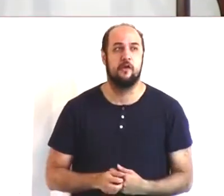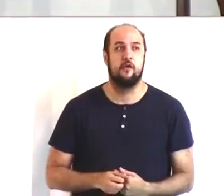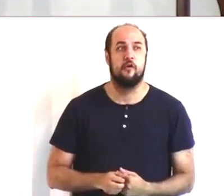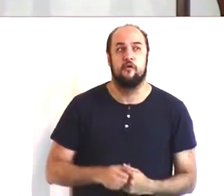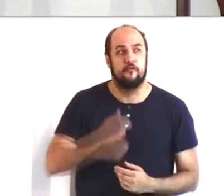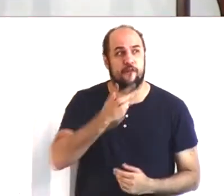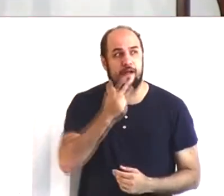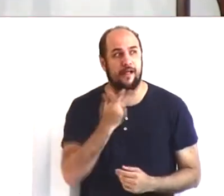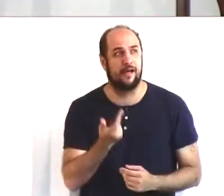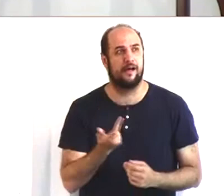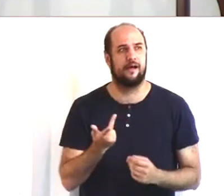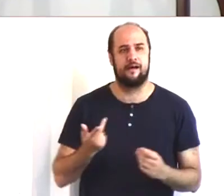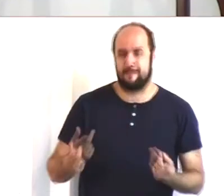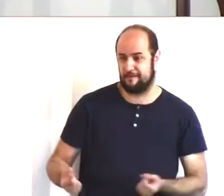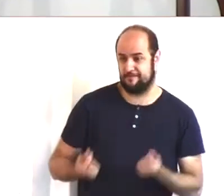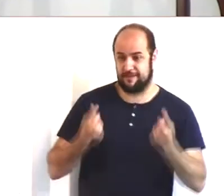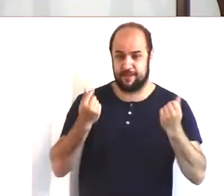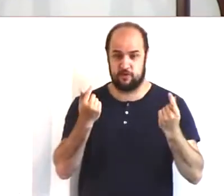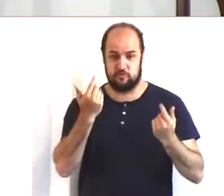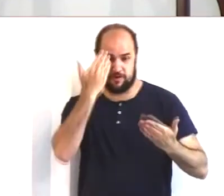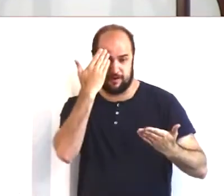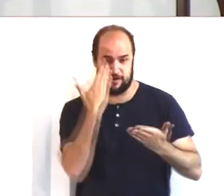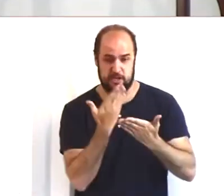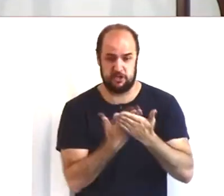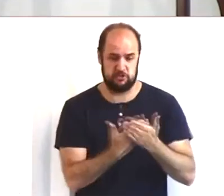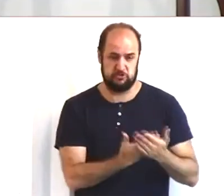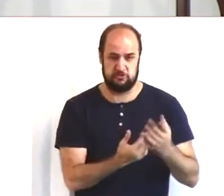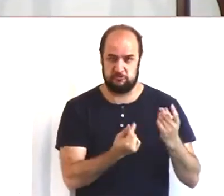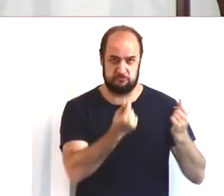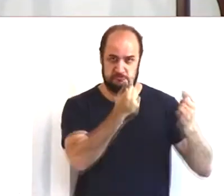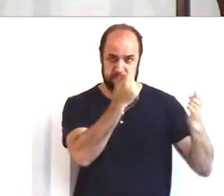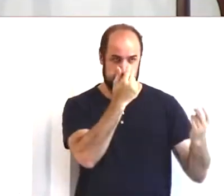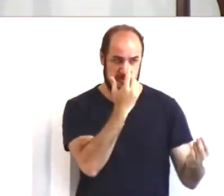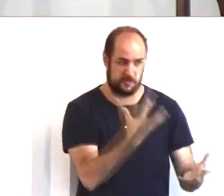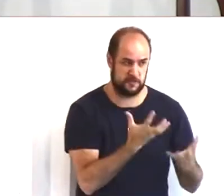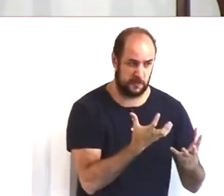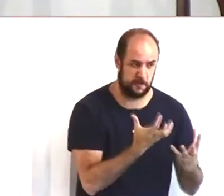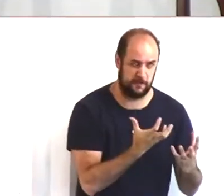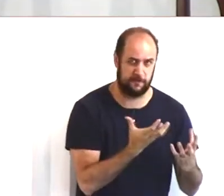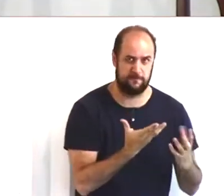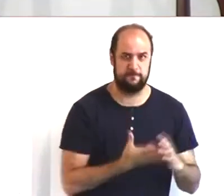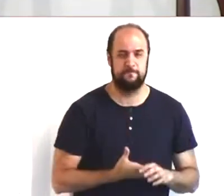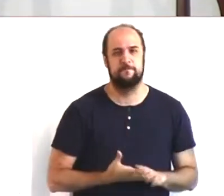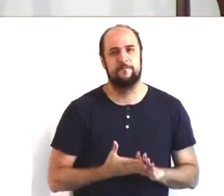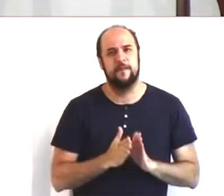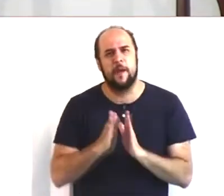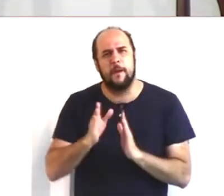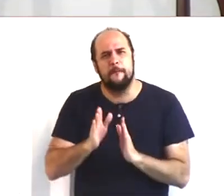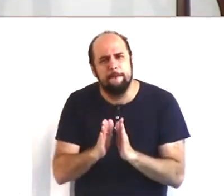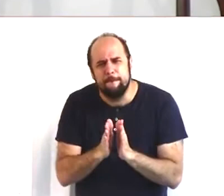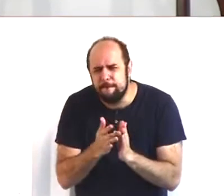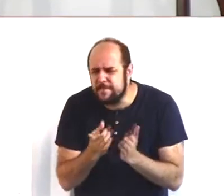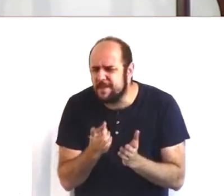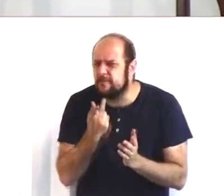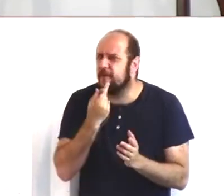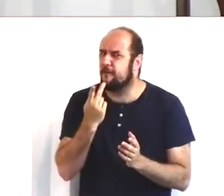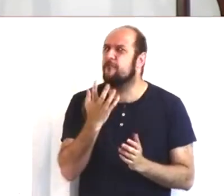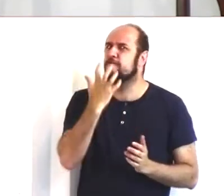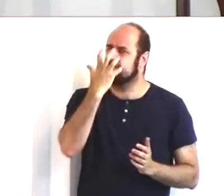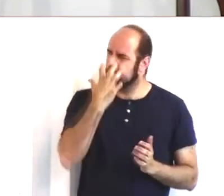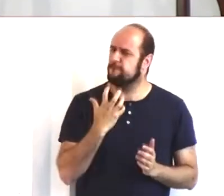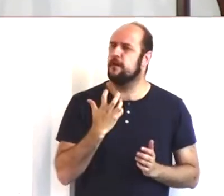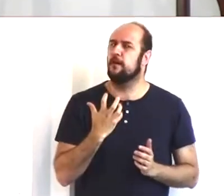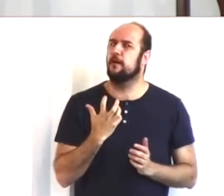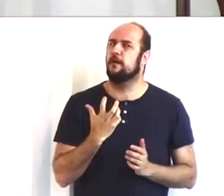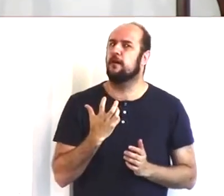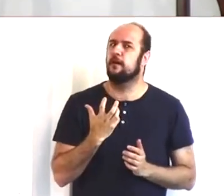tendência natural em ricos confiarem nas suas riquezas. E a palavra de Deus diz uma coisa muito séria. A palavra